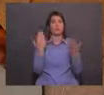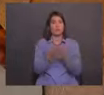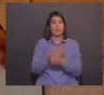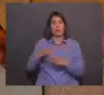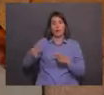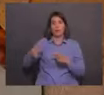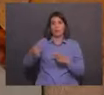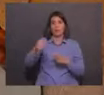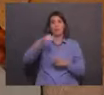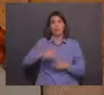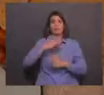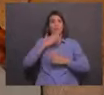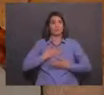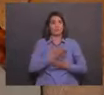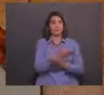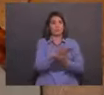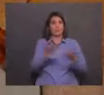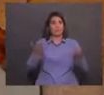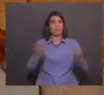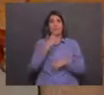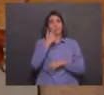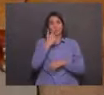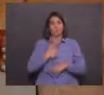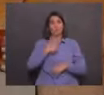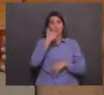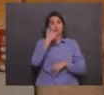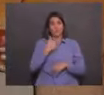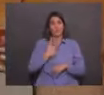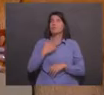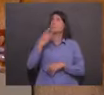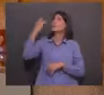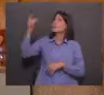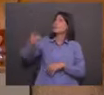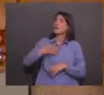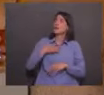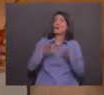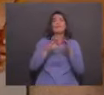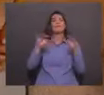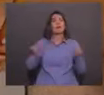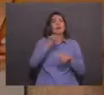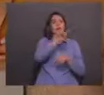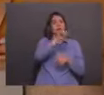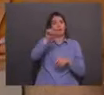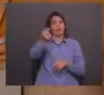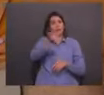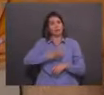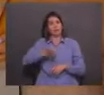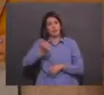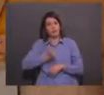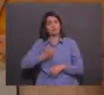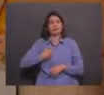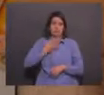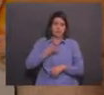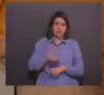Cada dia nos dai hoje, perdoai-nos as nossas ofensas, assim como nós perdoamos a quem nos tem